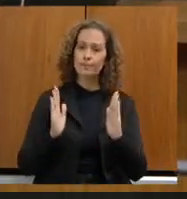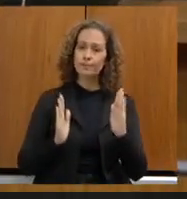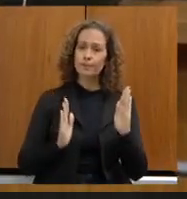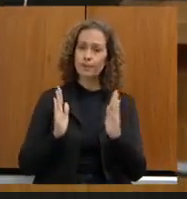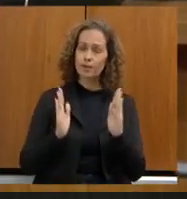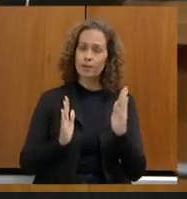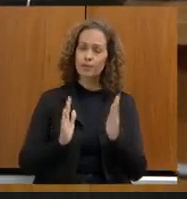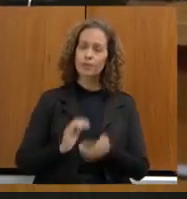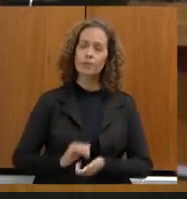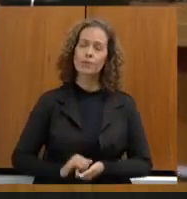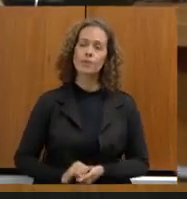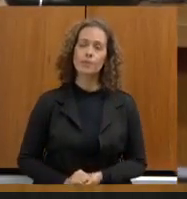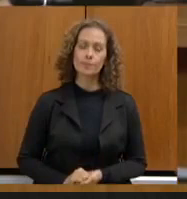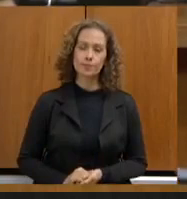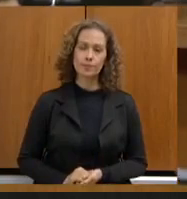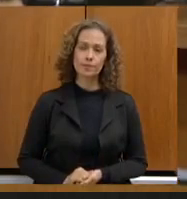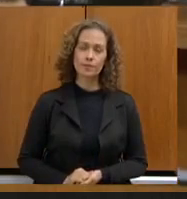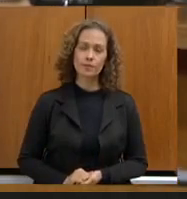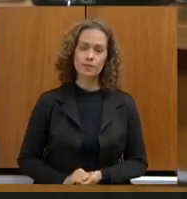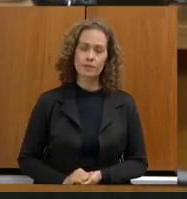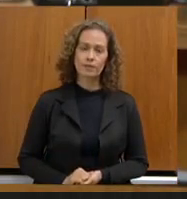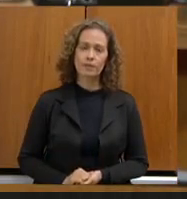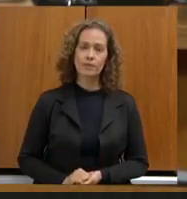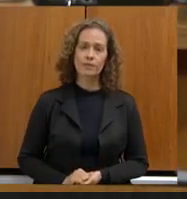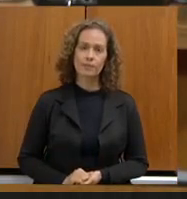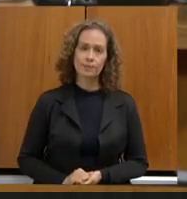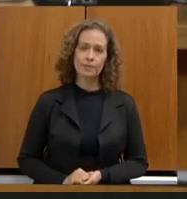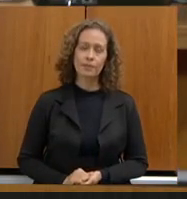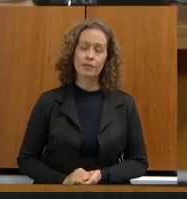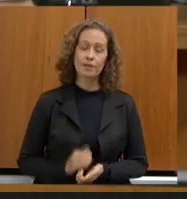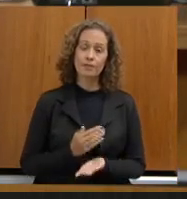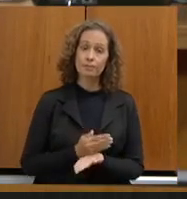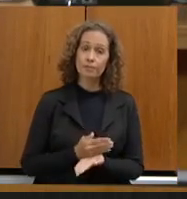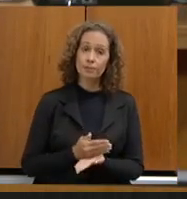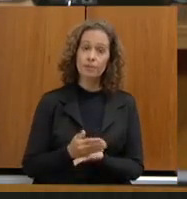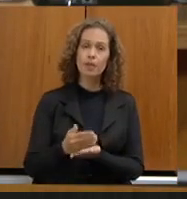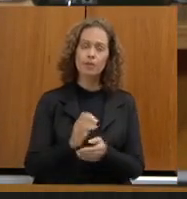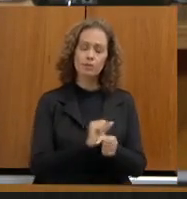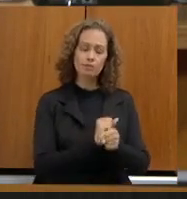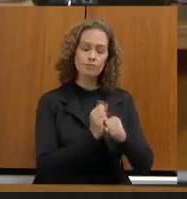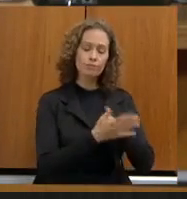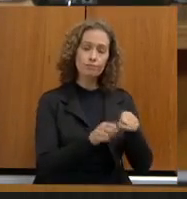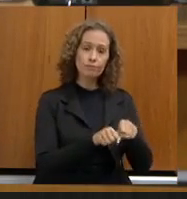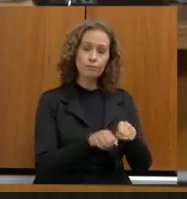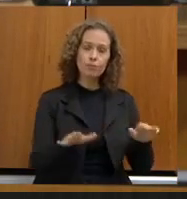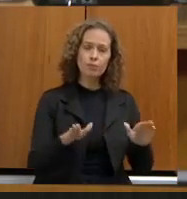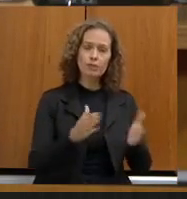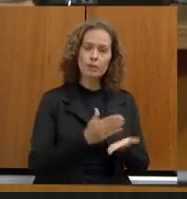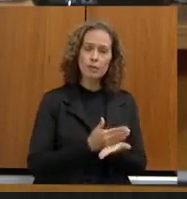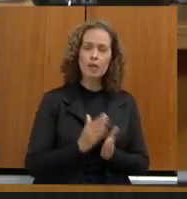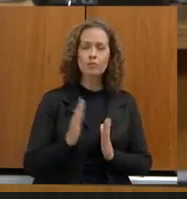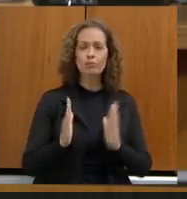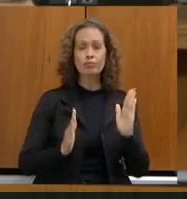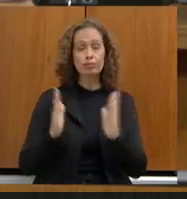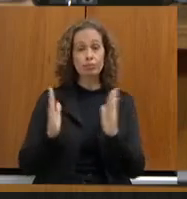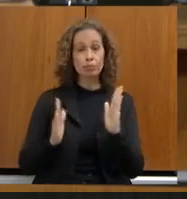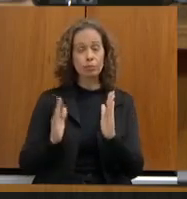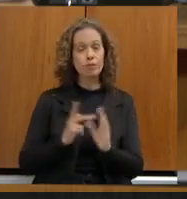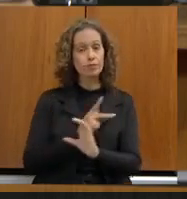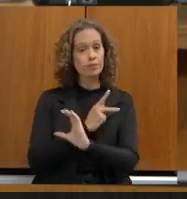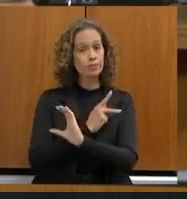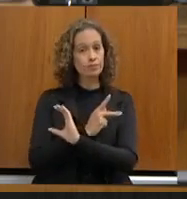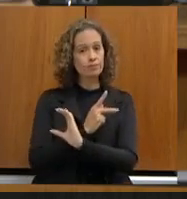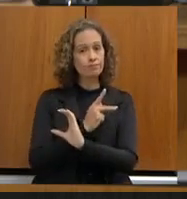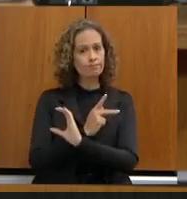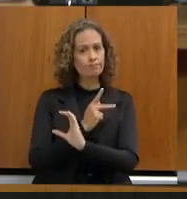desde que desde que adveio esta pandemia da Polícia Civil tem buscado